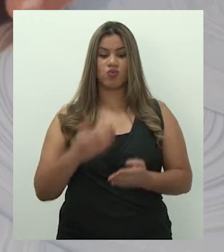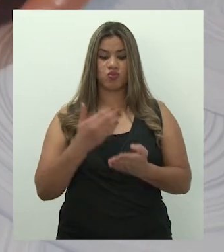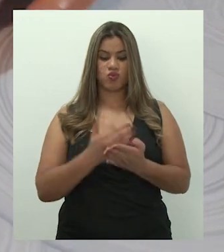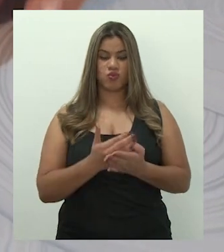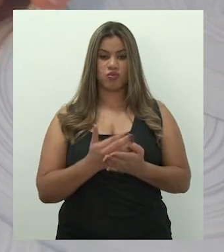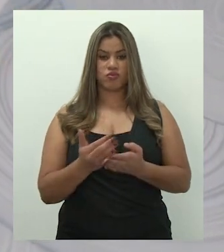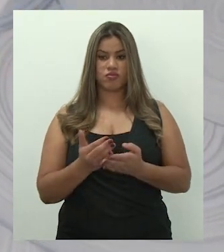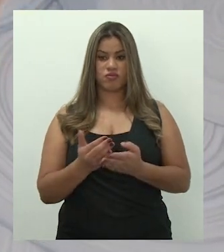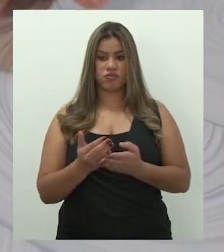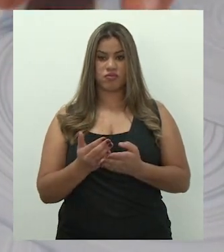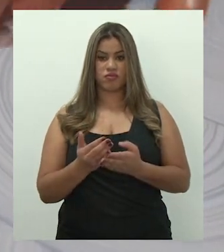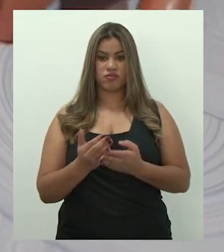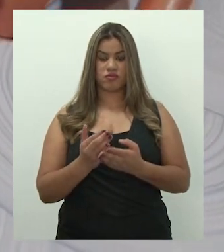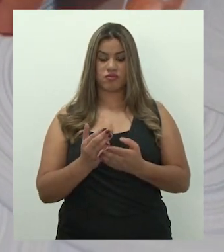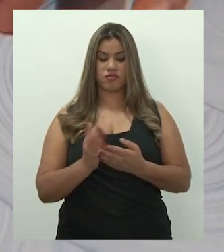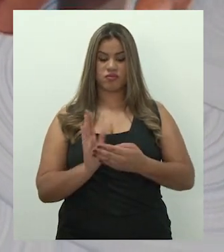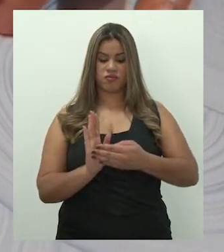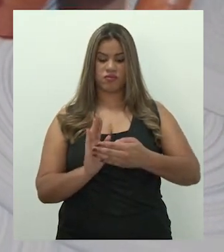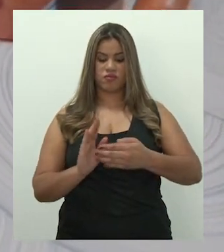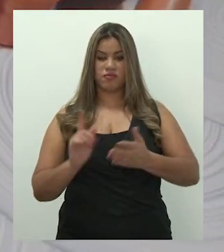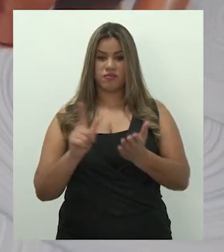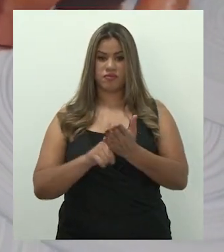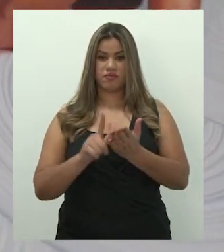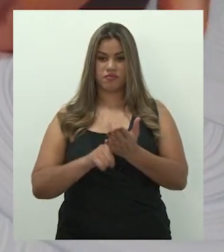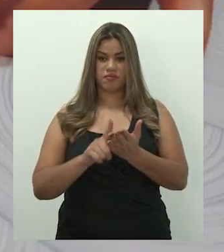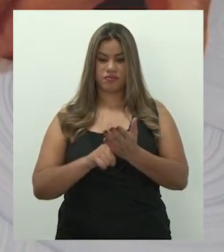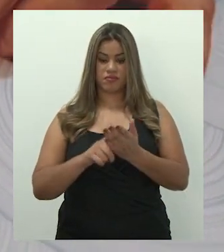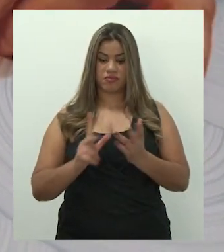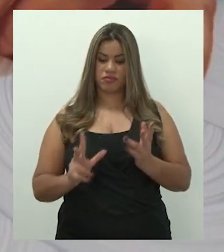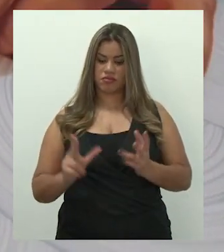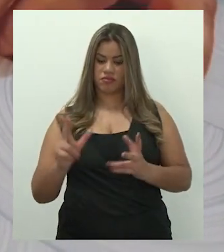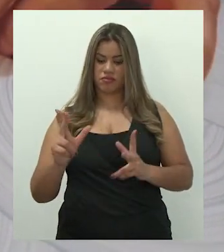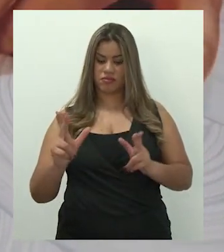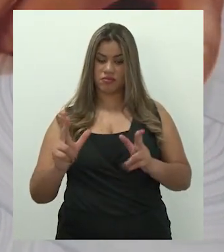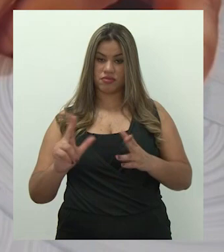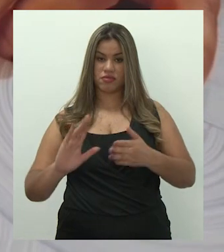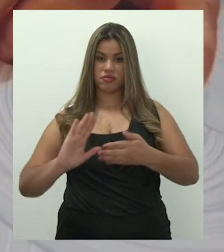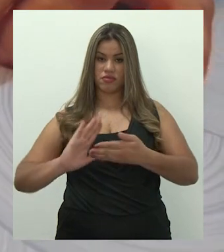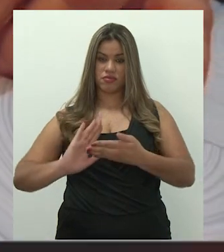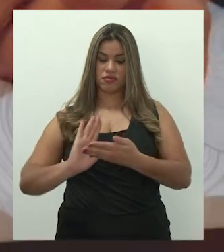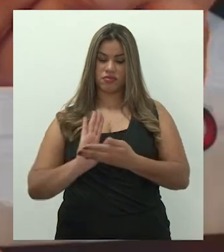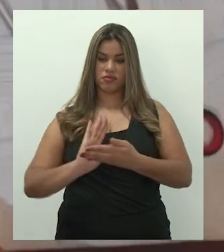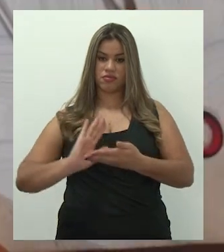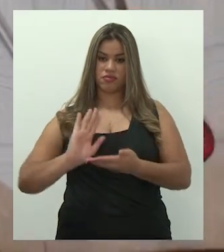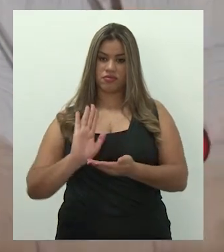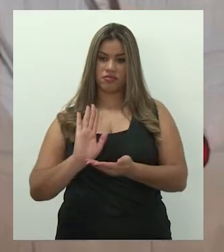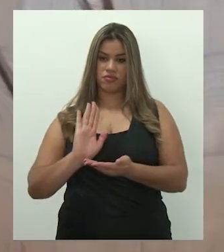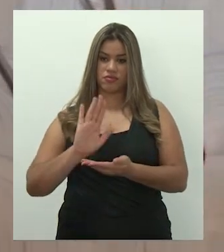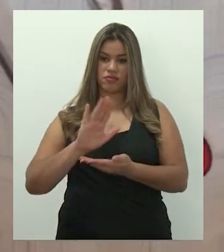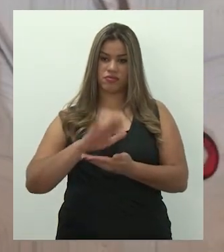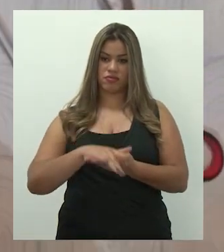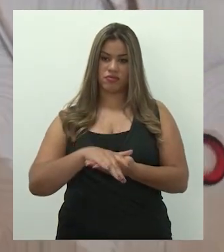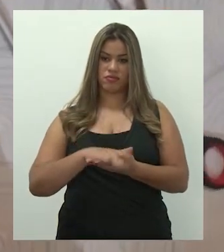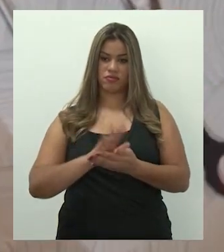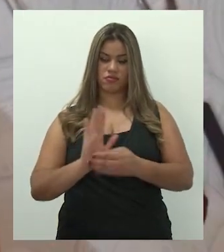o retângulo para cima, na linha horizontal que você havia marcado. Reforce bem o